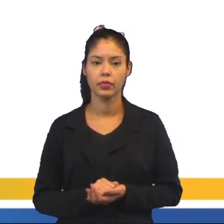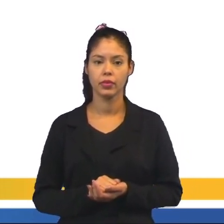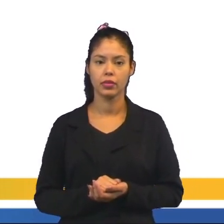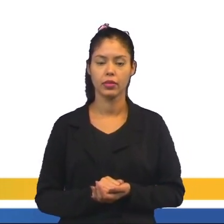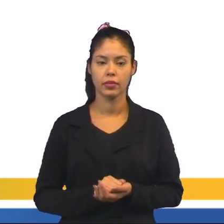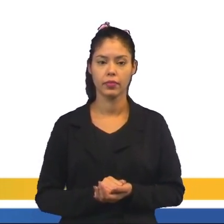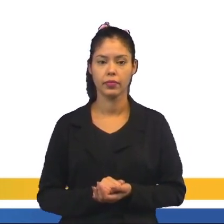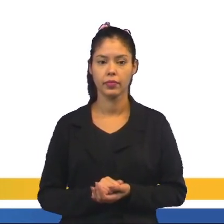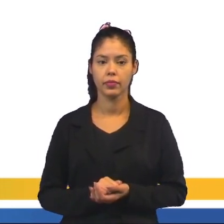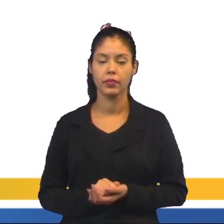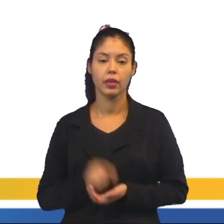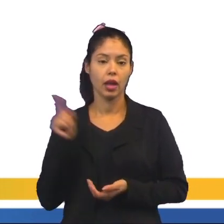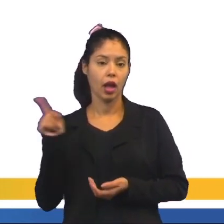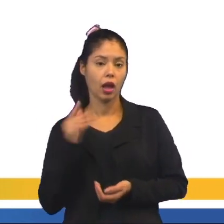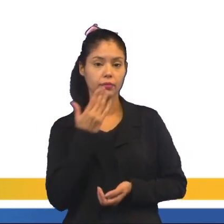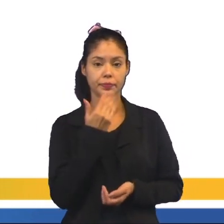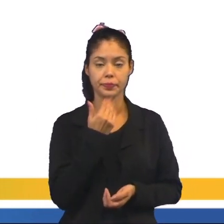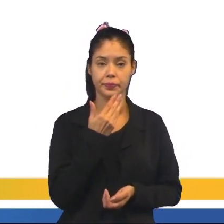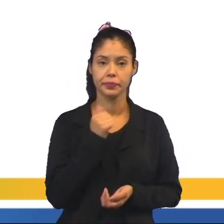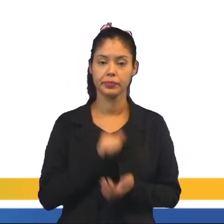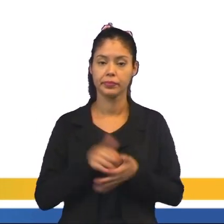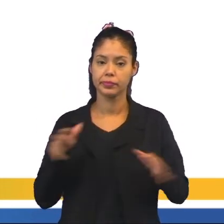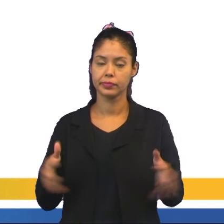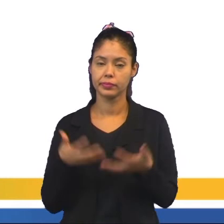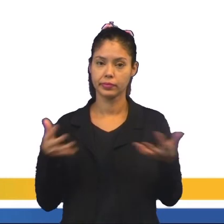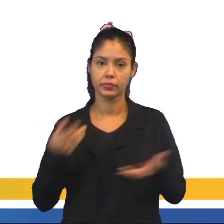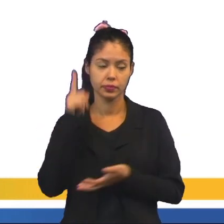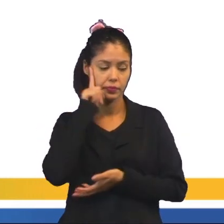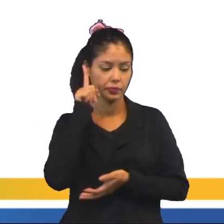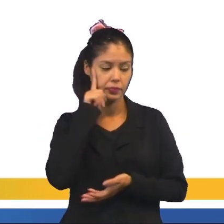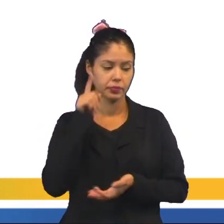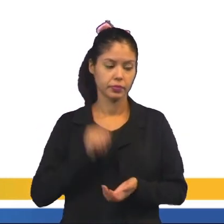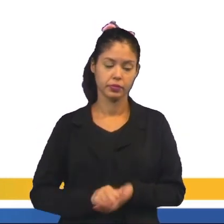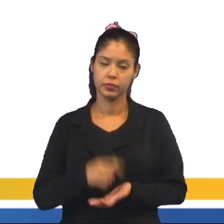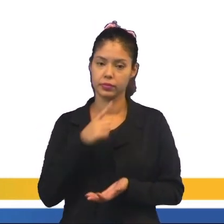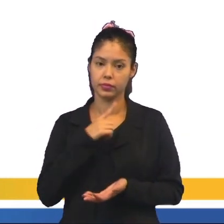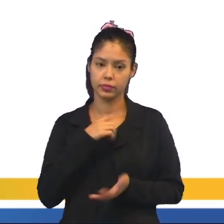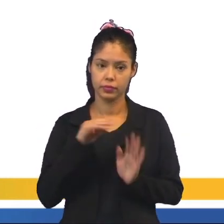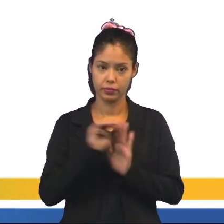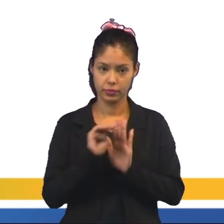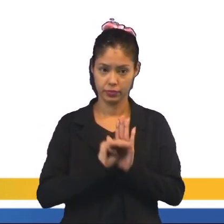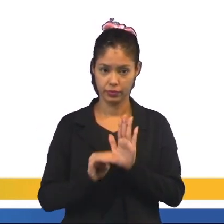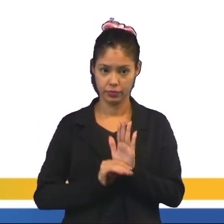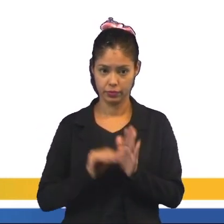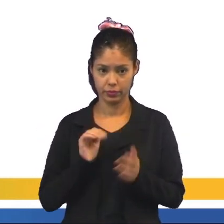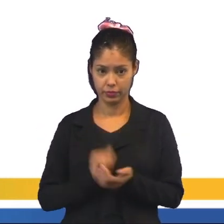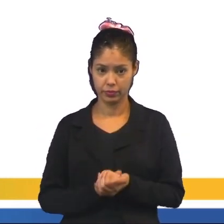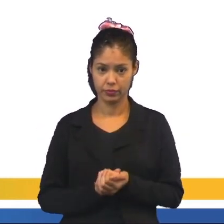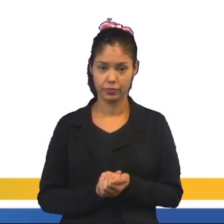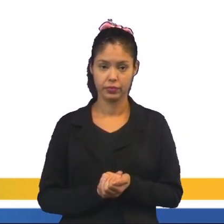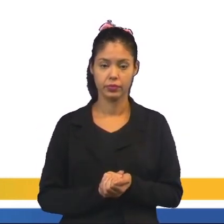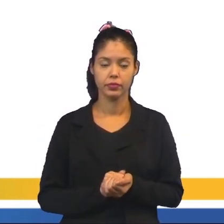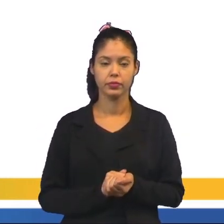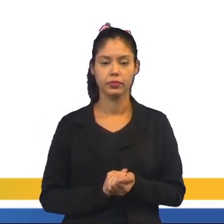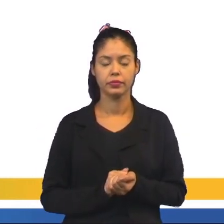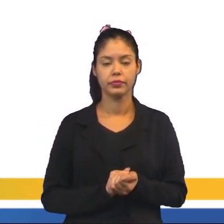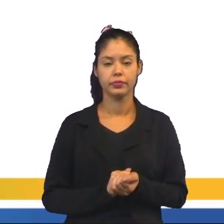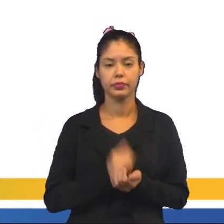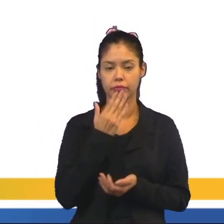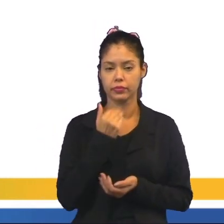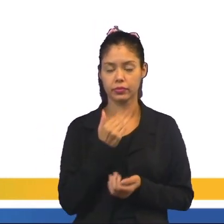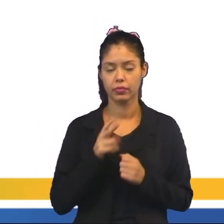ele é como a salada todos os dias né Ela come salada todos os dias aí nós temos a classificação né ele sujeito